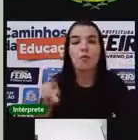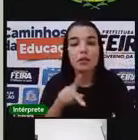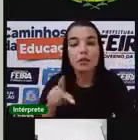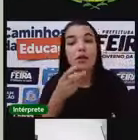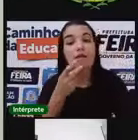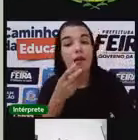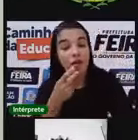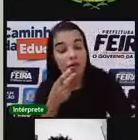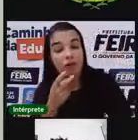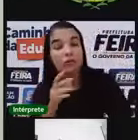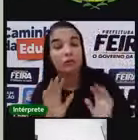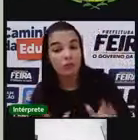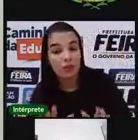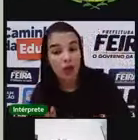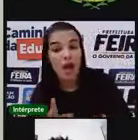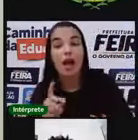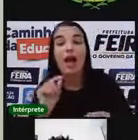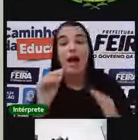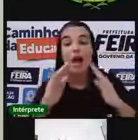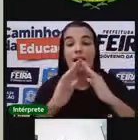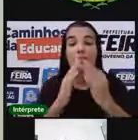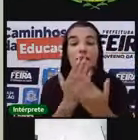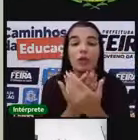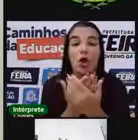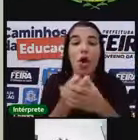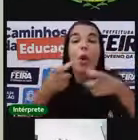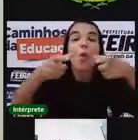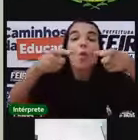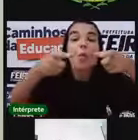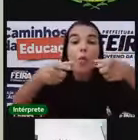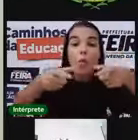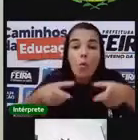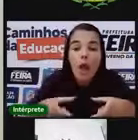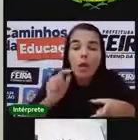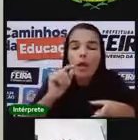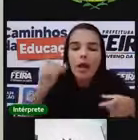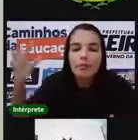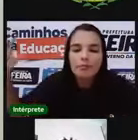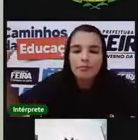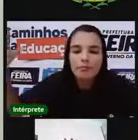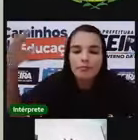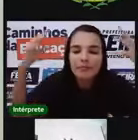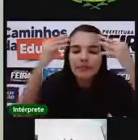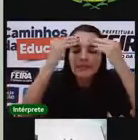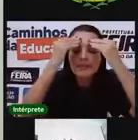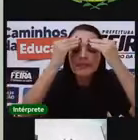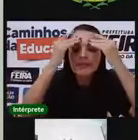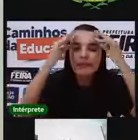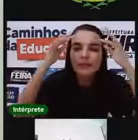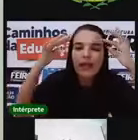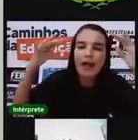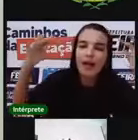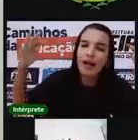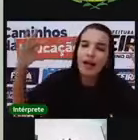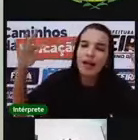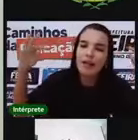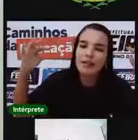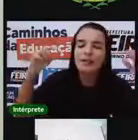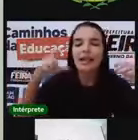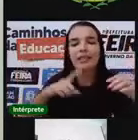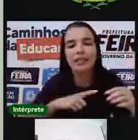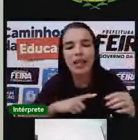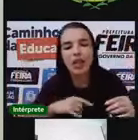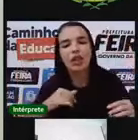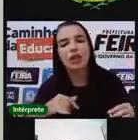pesquisadora brasileira, ela diz, a escola é um lugar de memórias, e as memórias às vezes são mais dolorosas do